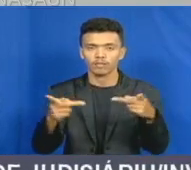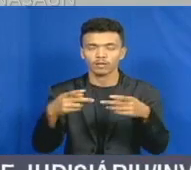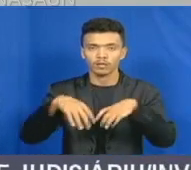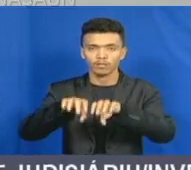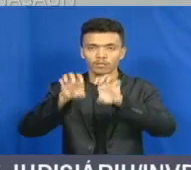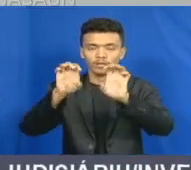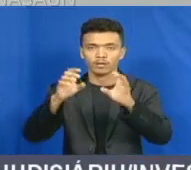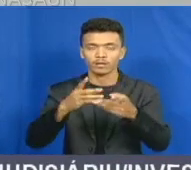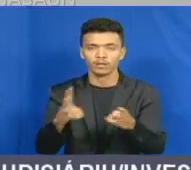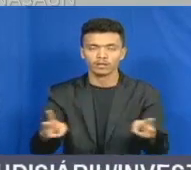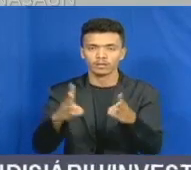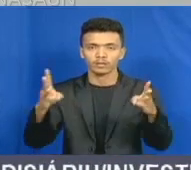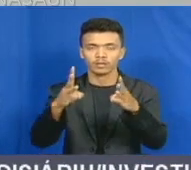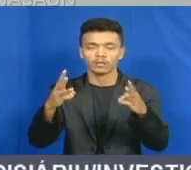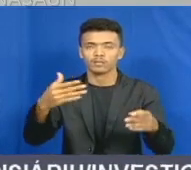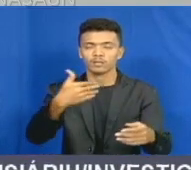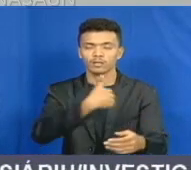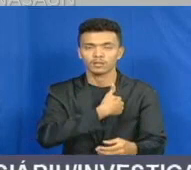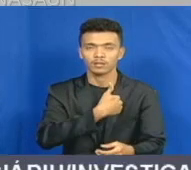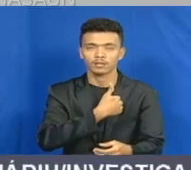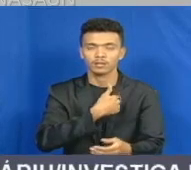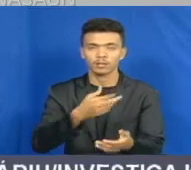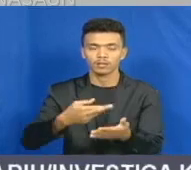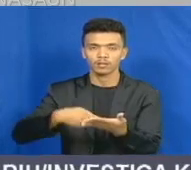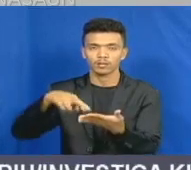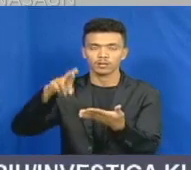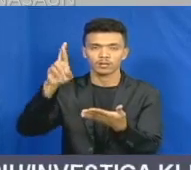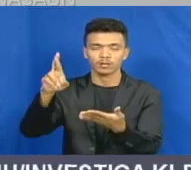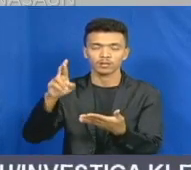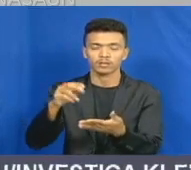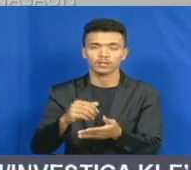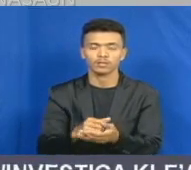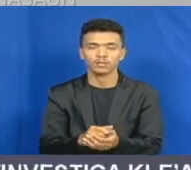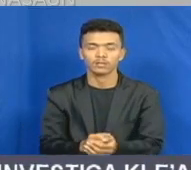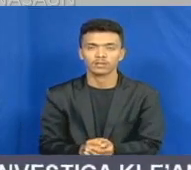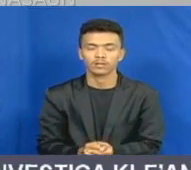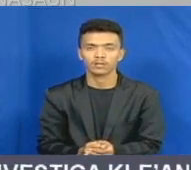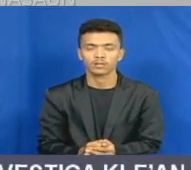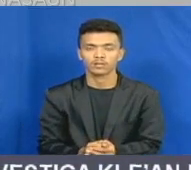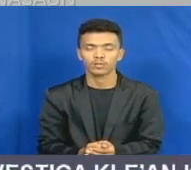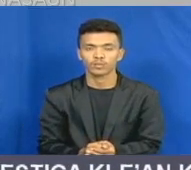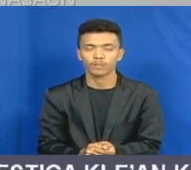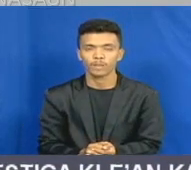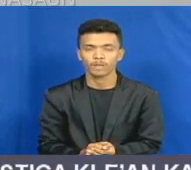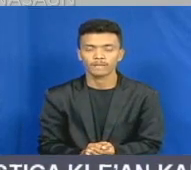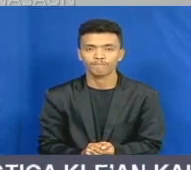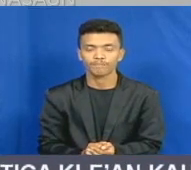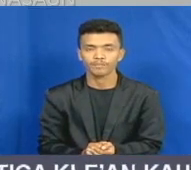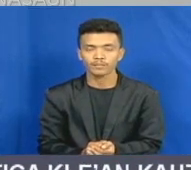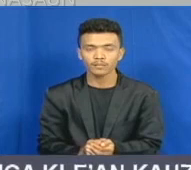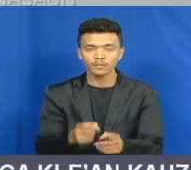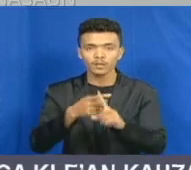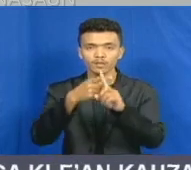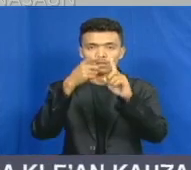ibunga fatin fatin mai be sidau sai a entidade legal no sidau keta ninia a legalidade do licenciamento legal si